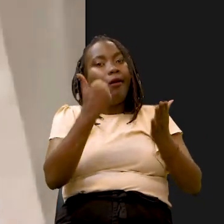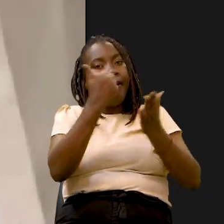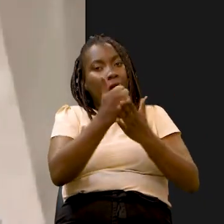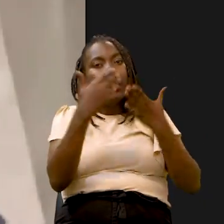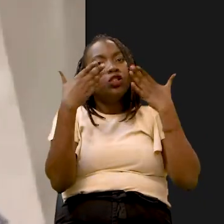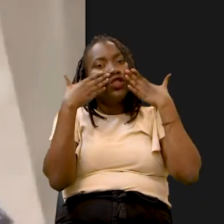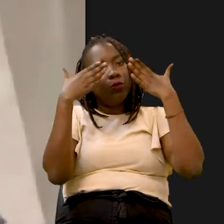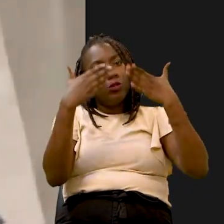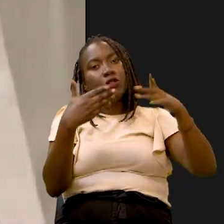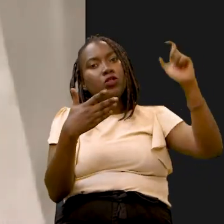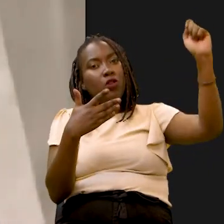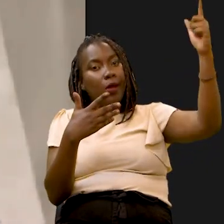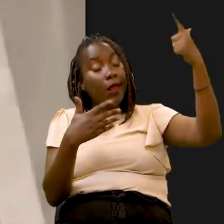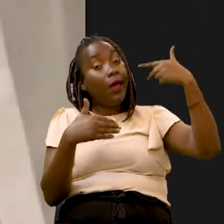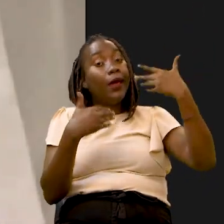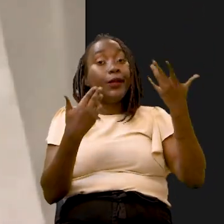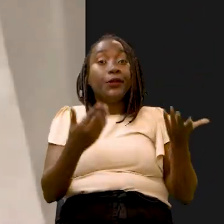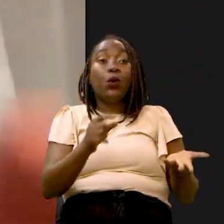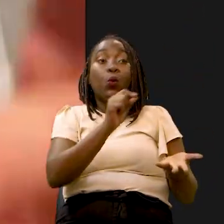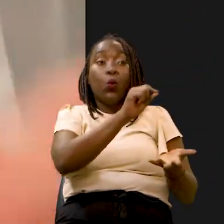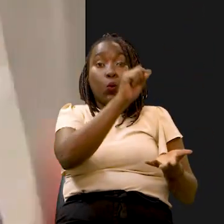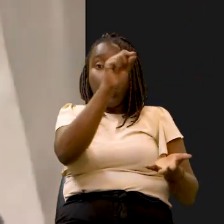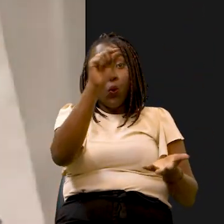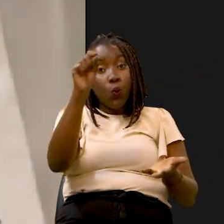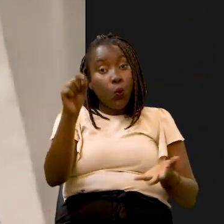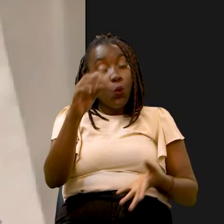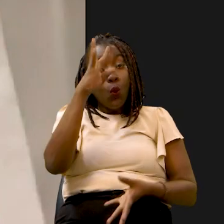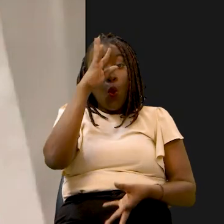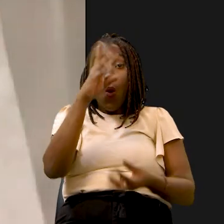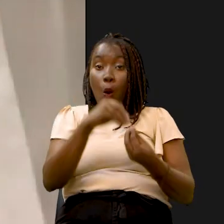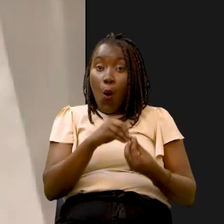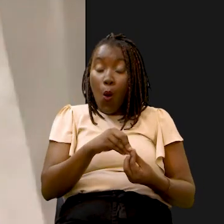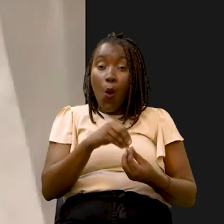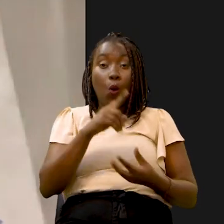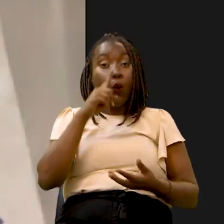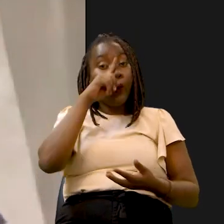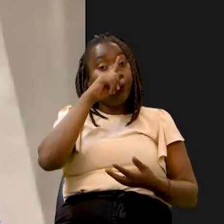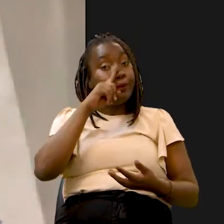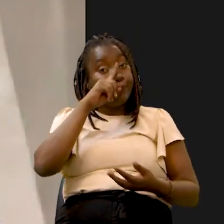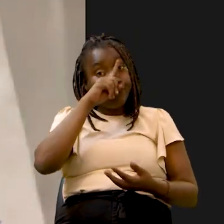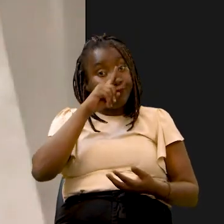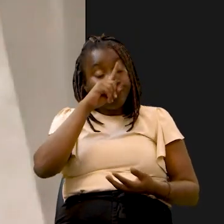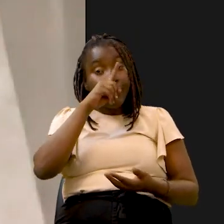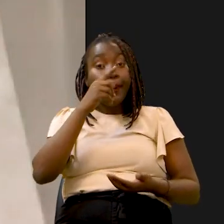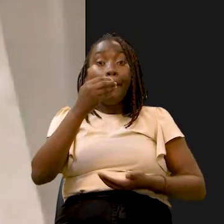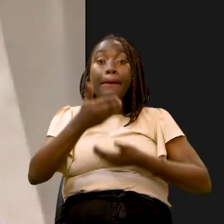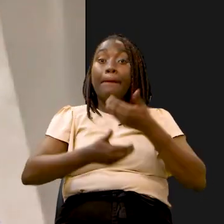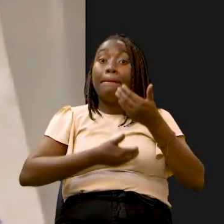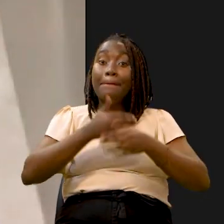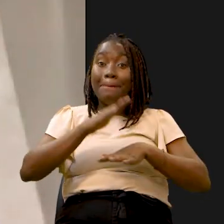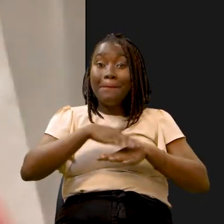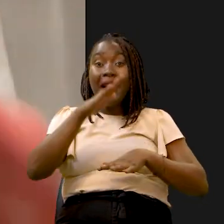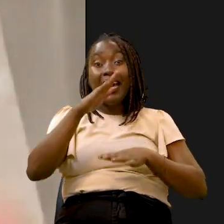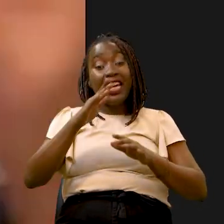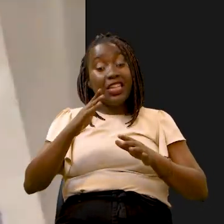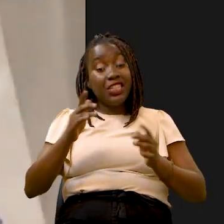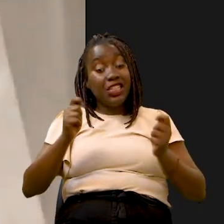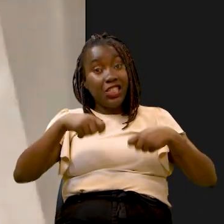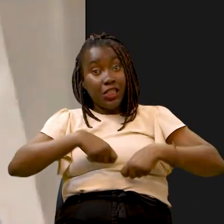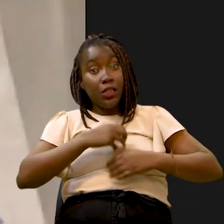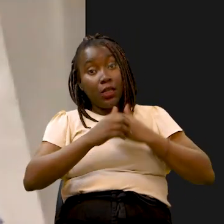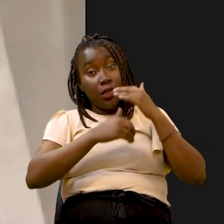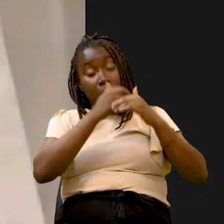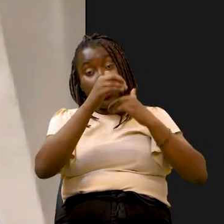e exageram na exposição solar. Então, todos esses são considerados fatores de risco para uma